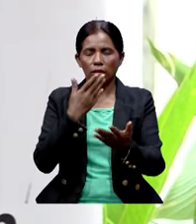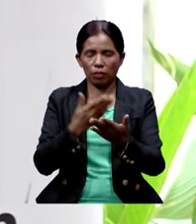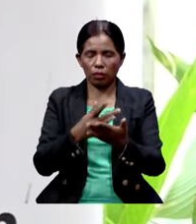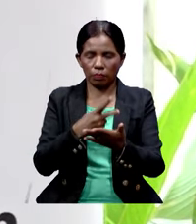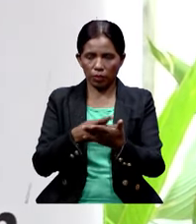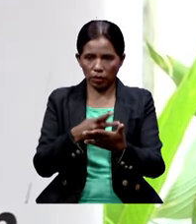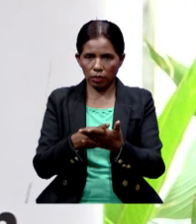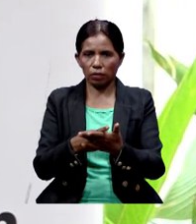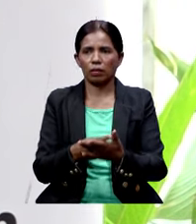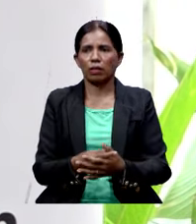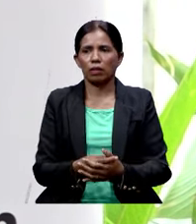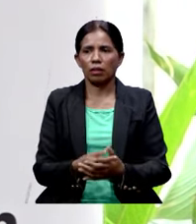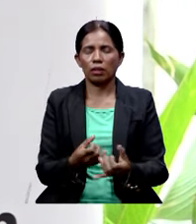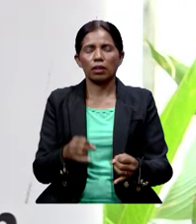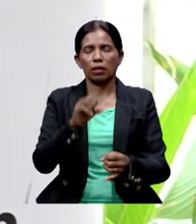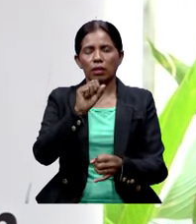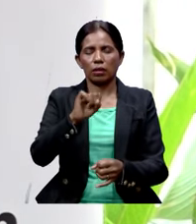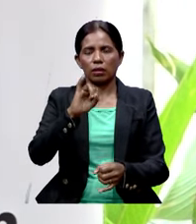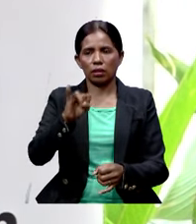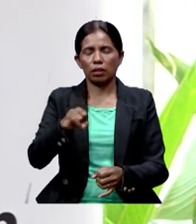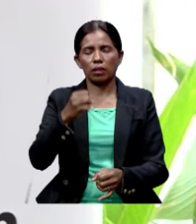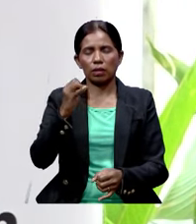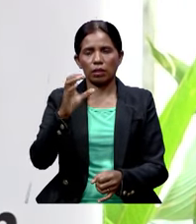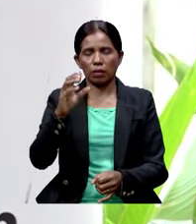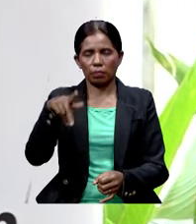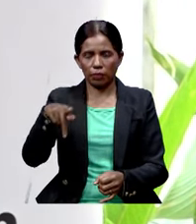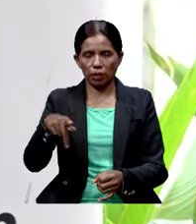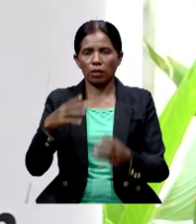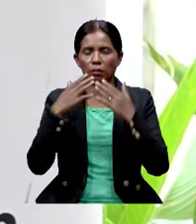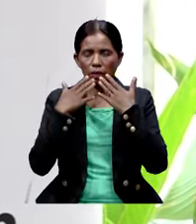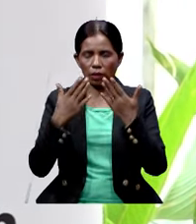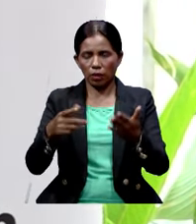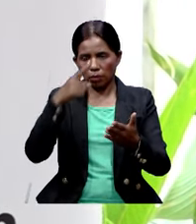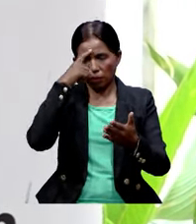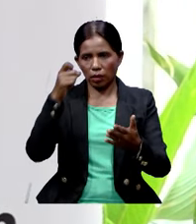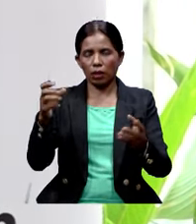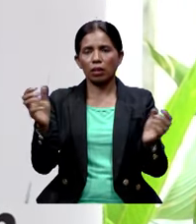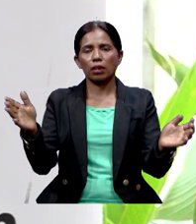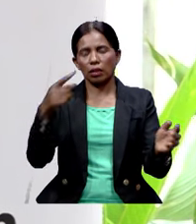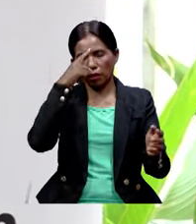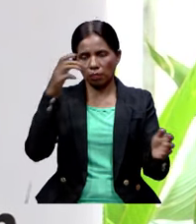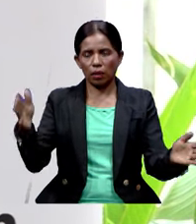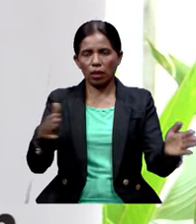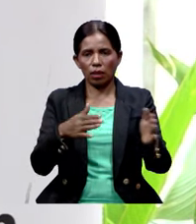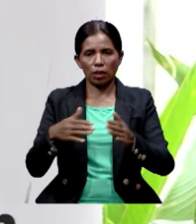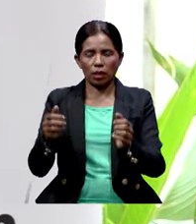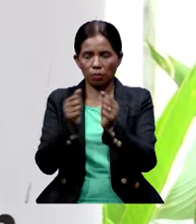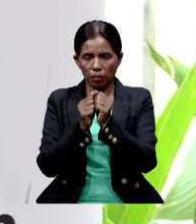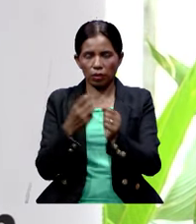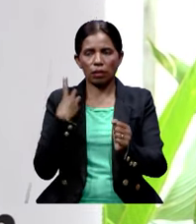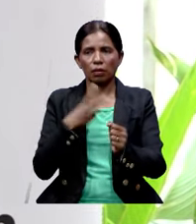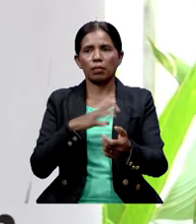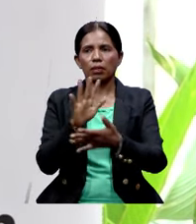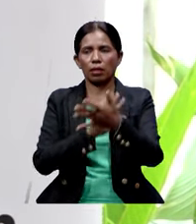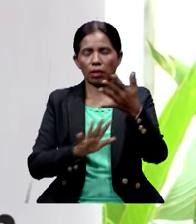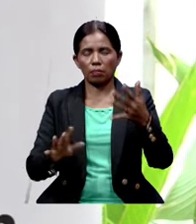ka GCGP. Obrigado para tamba mai hamutuk ona ho ami iha ceremonia ida